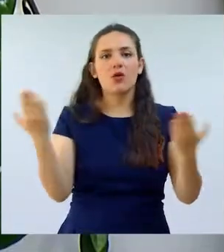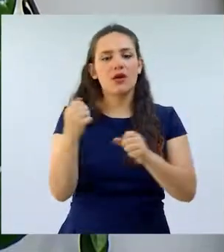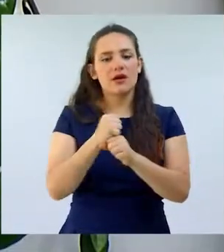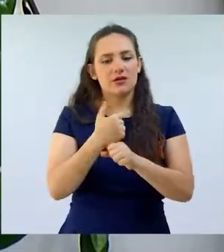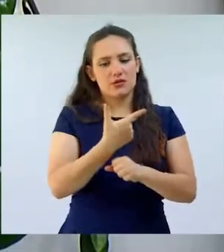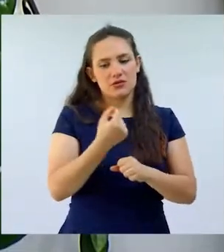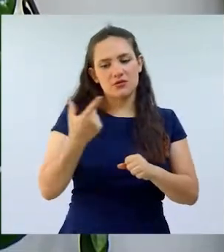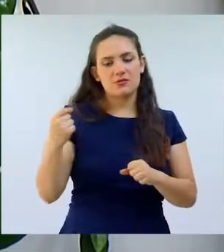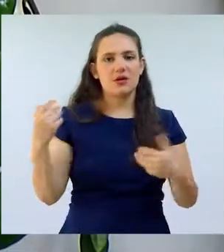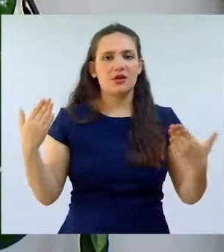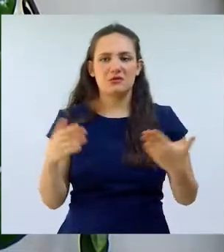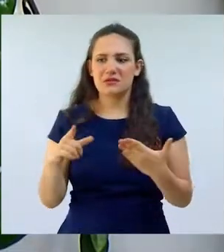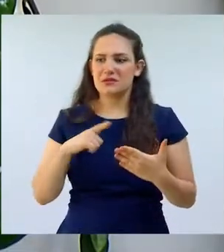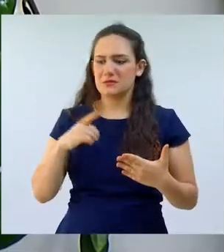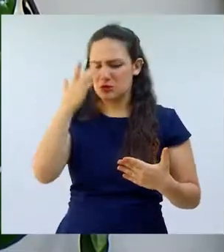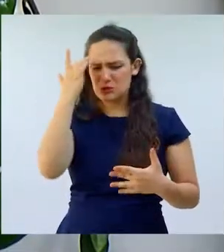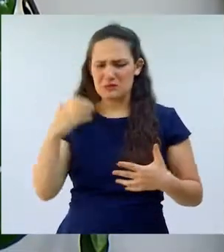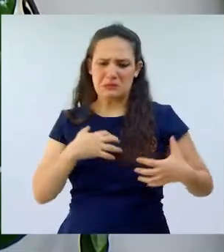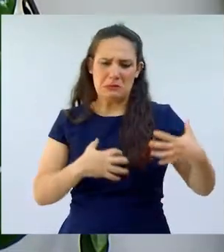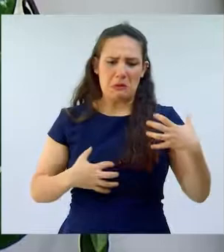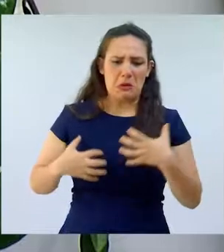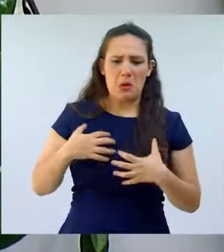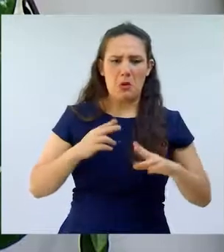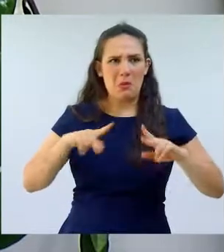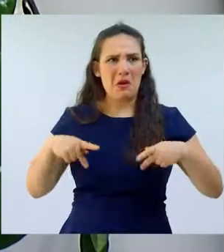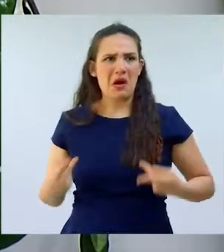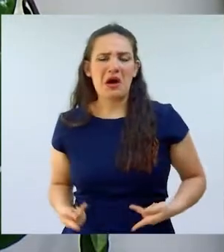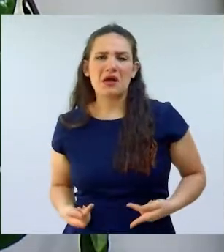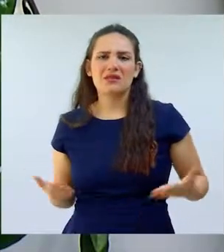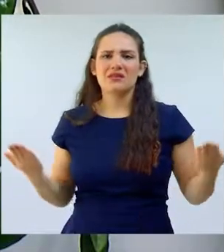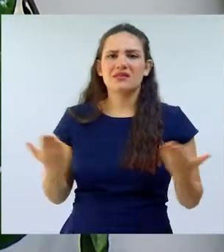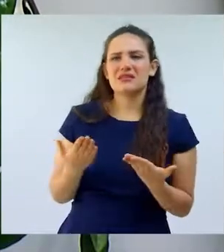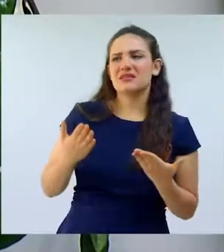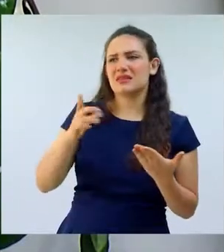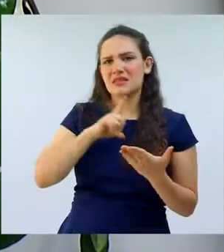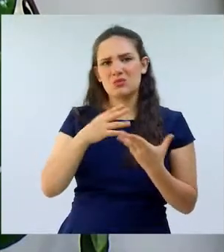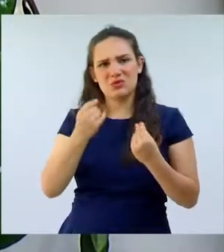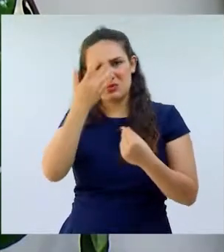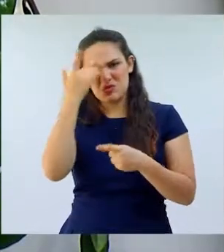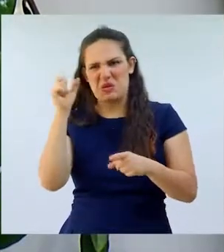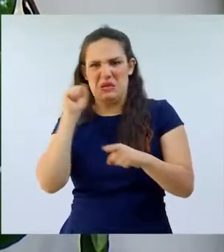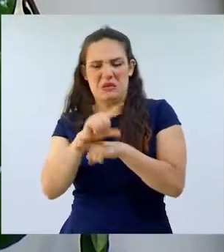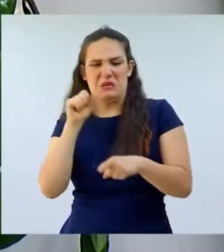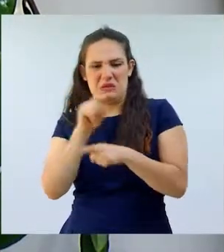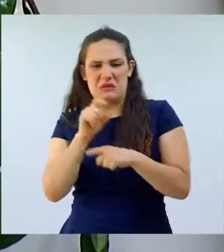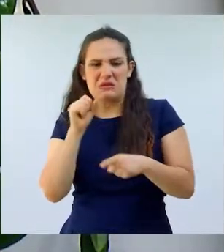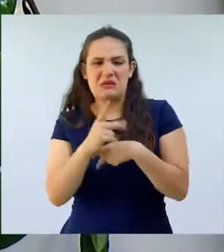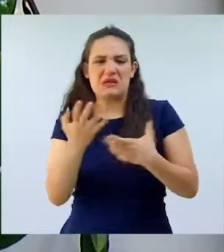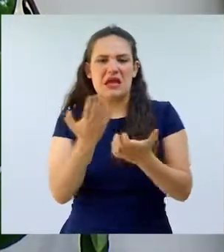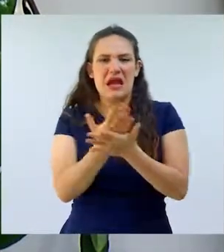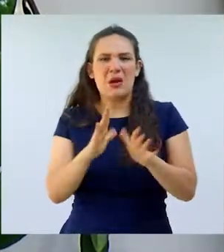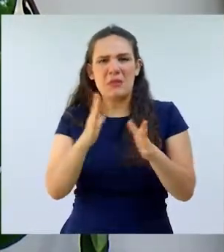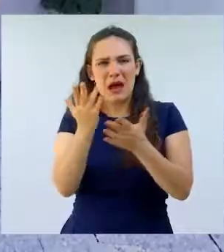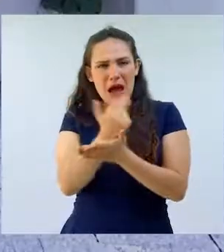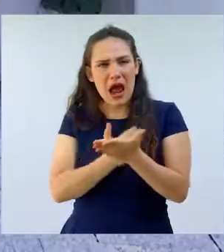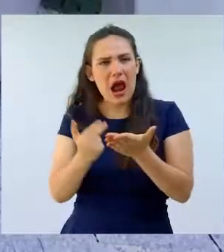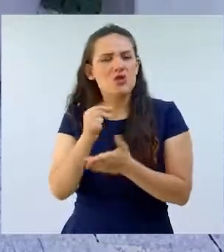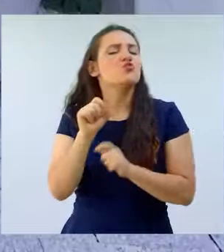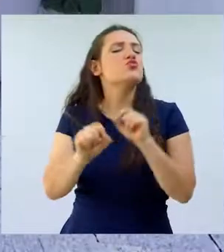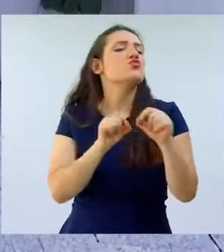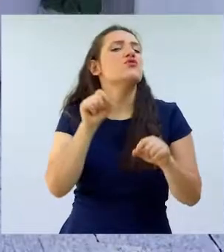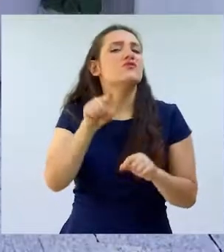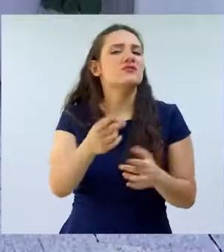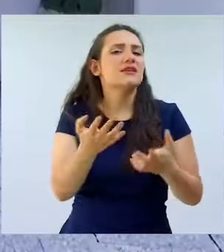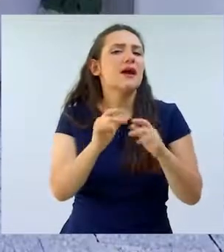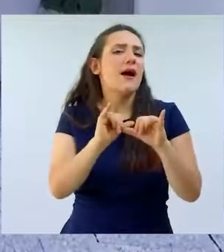pela pandemia, por essa coisa que está rondando a humanidade, por uma crítica, um desmonte que estão tentando em relação à